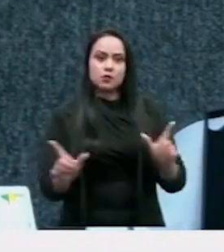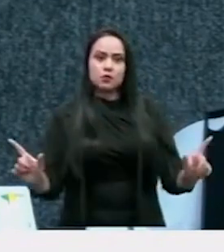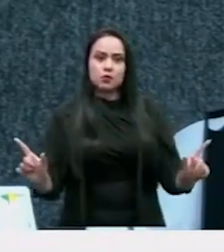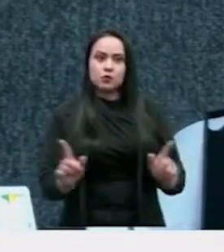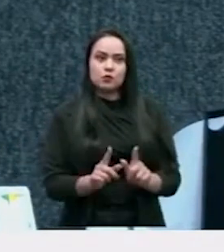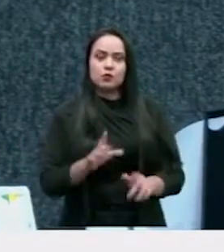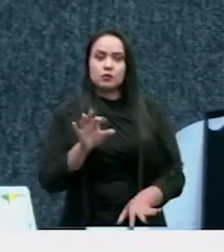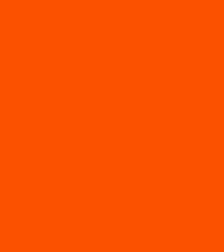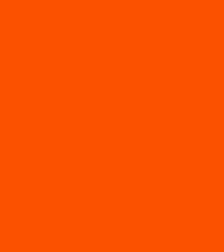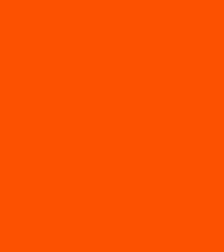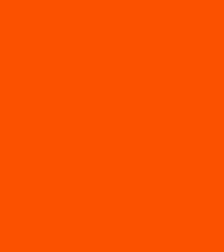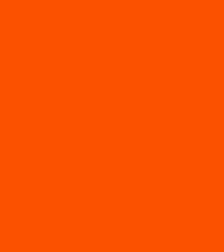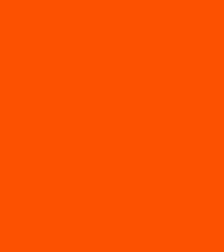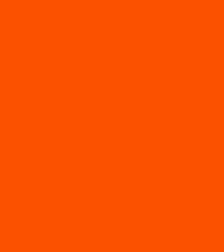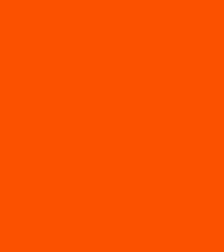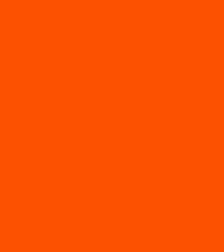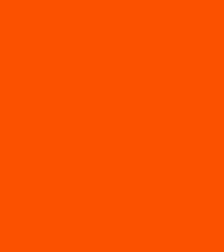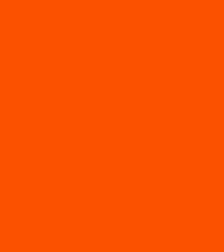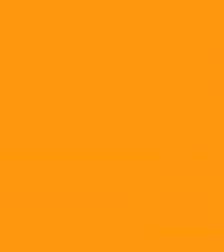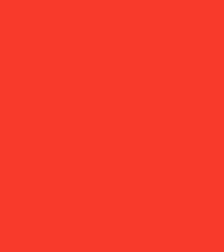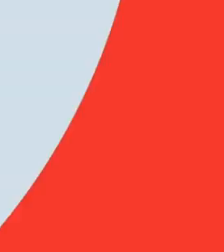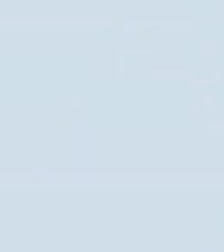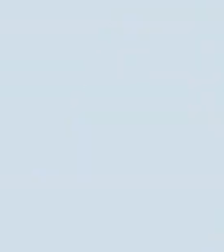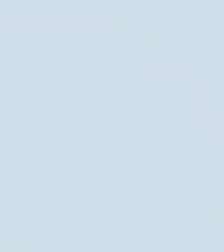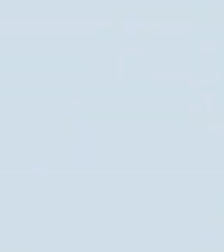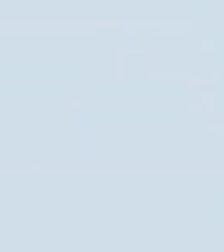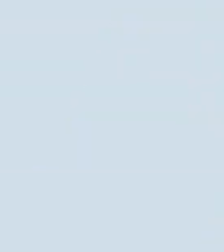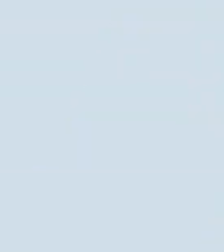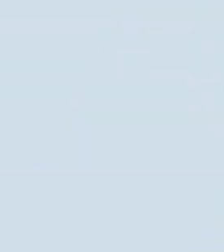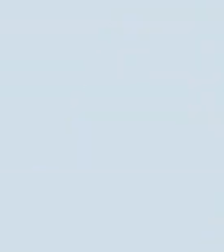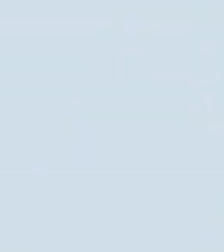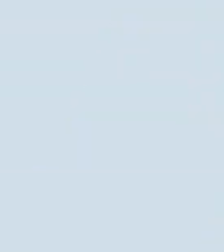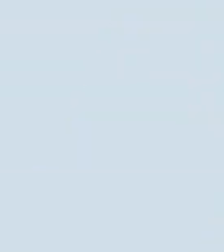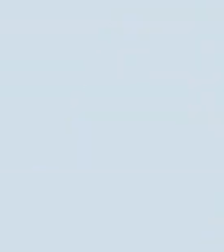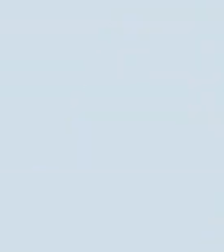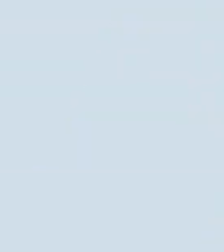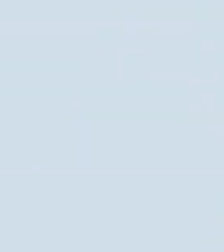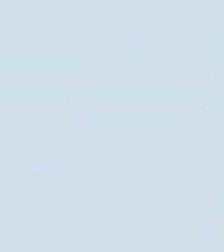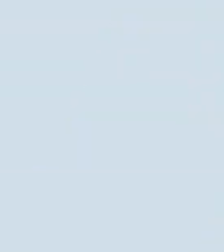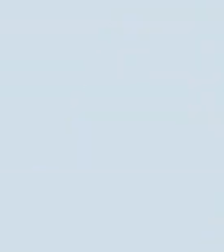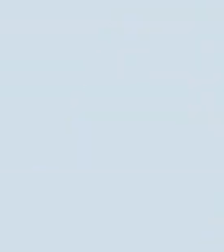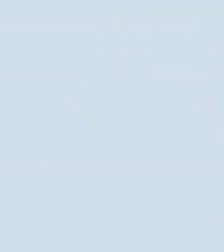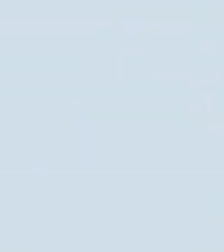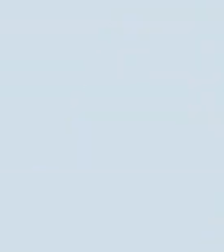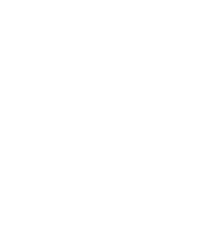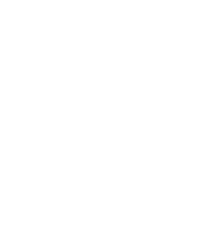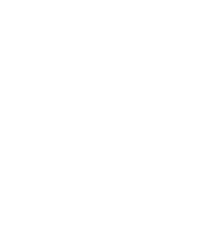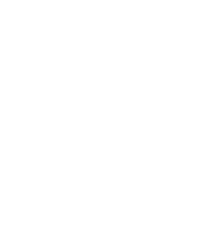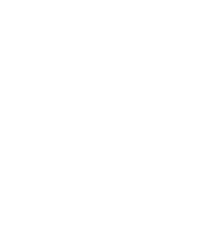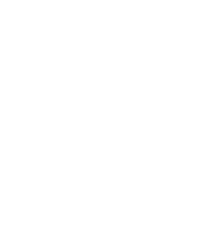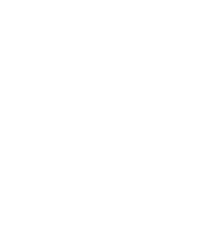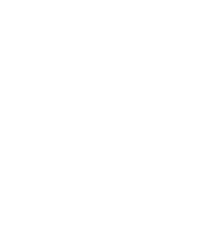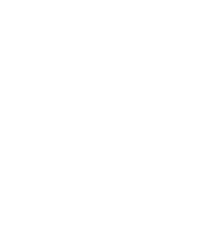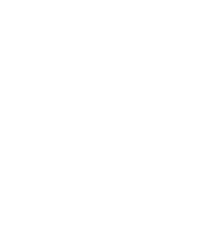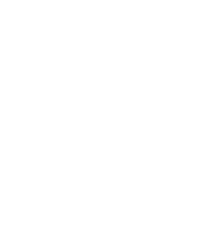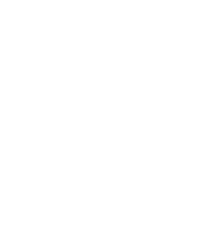a judicialização poder monitor acesse agora e ganhe 30 dias